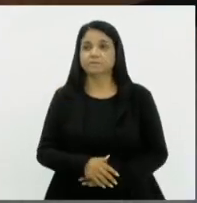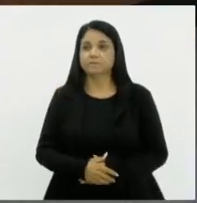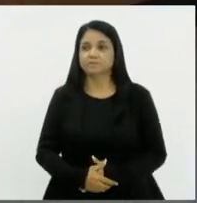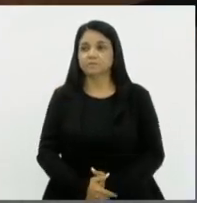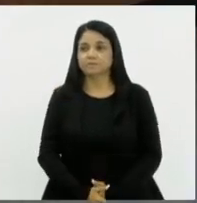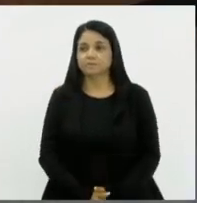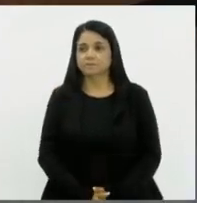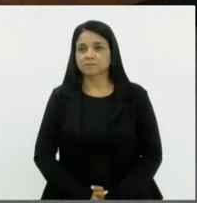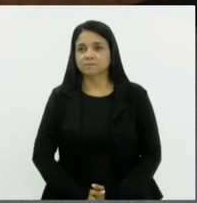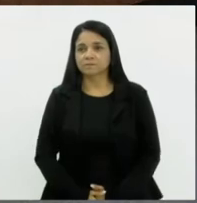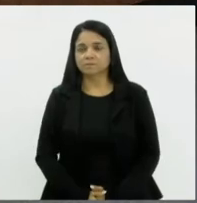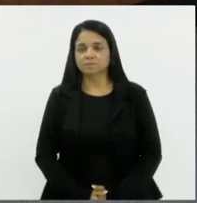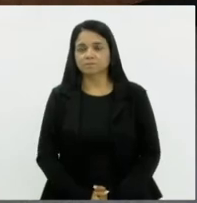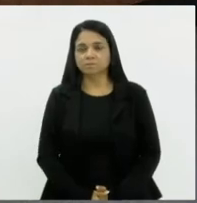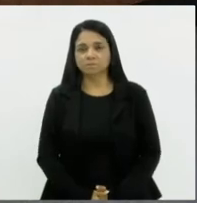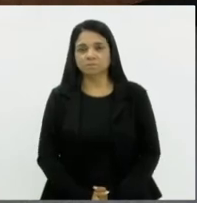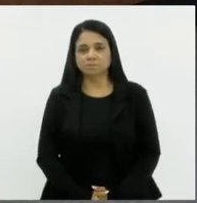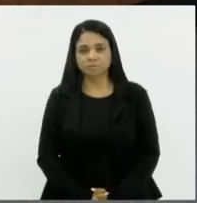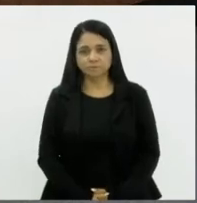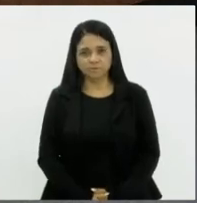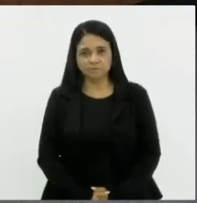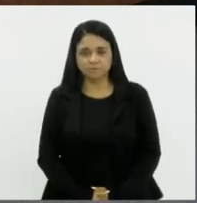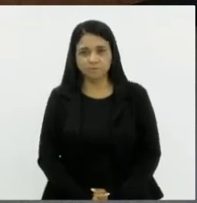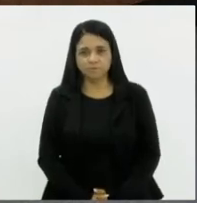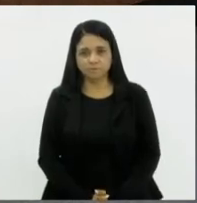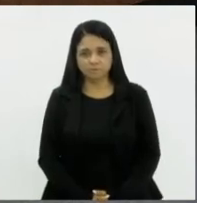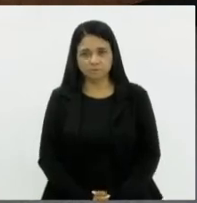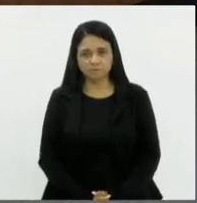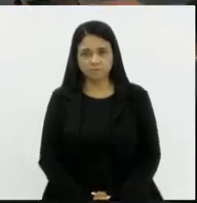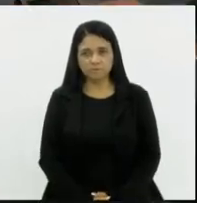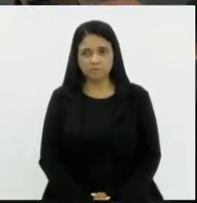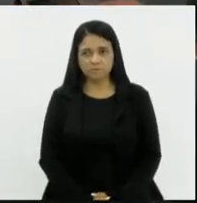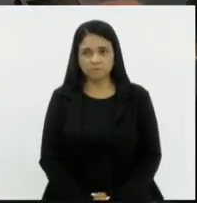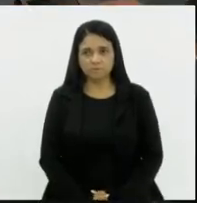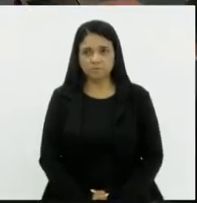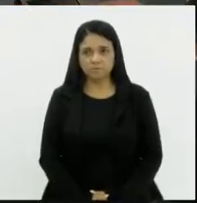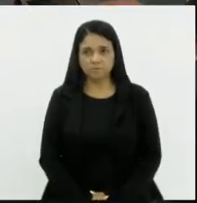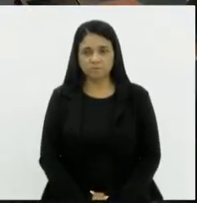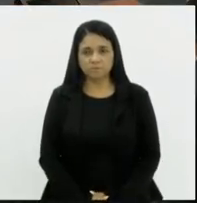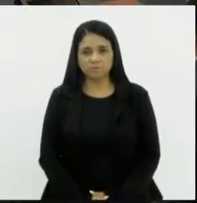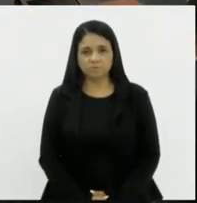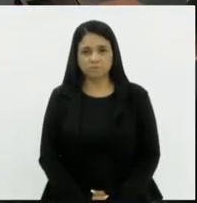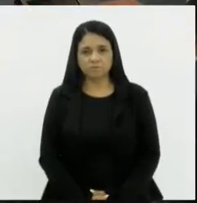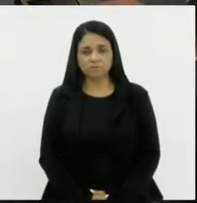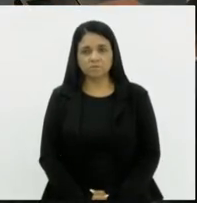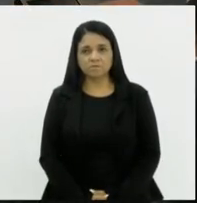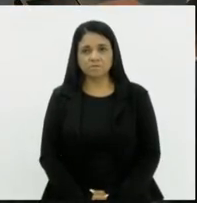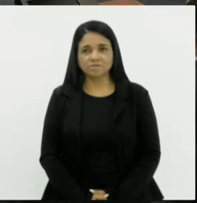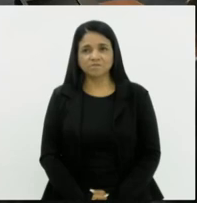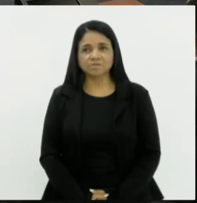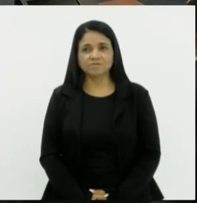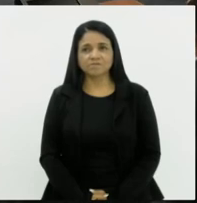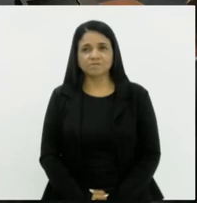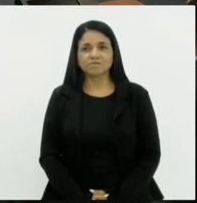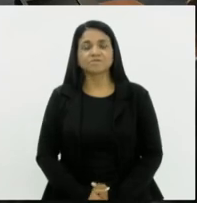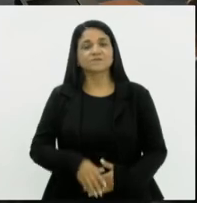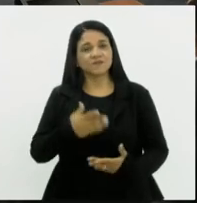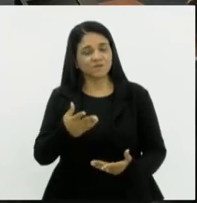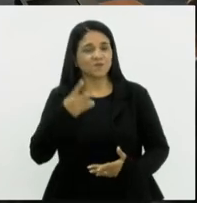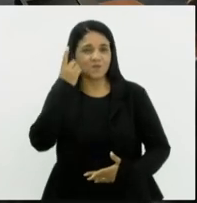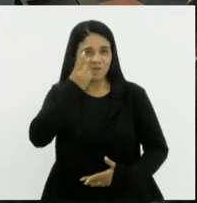Bom dia a todos. Prazer enorme poder estar aqui, presidente da sessão, meu querido amigo deputado Pedro